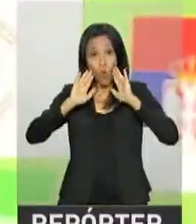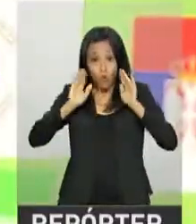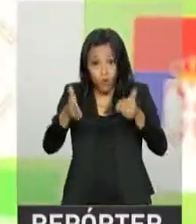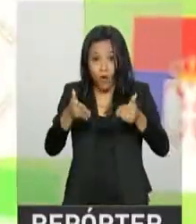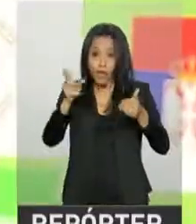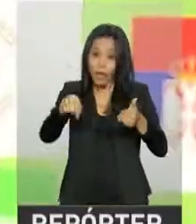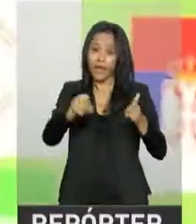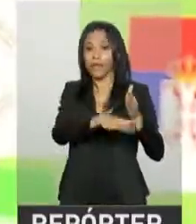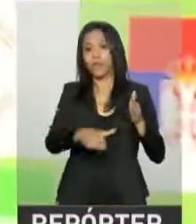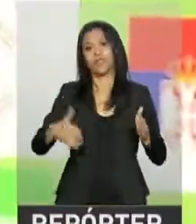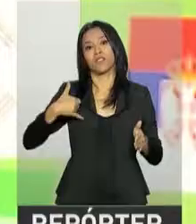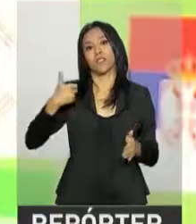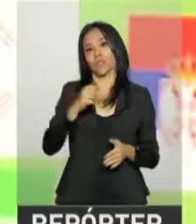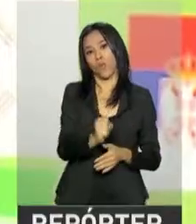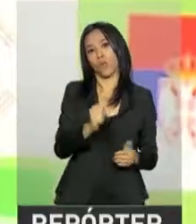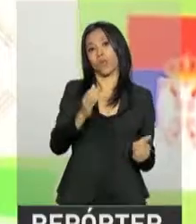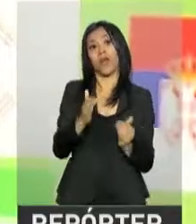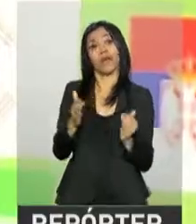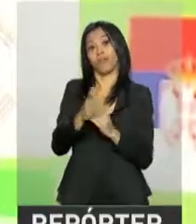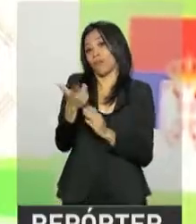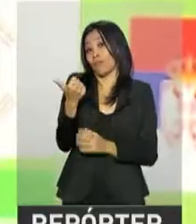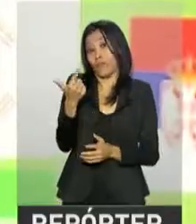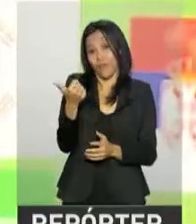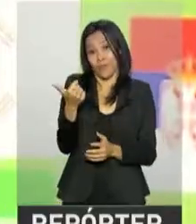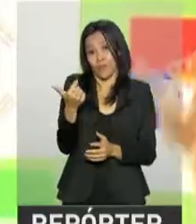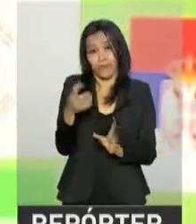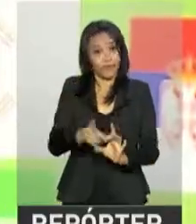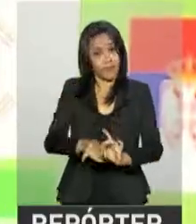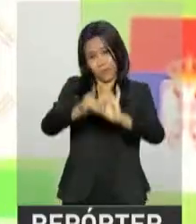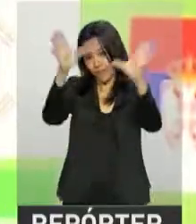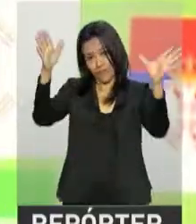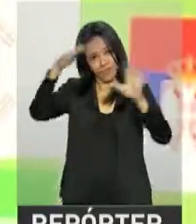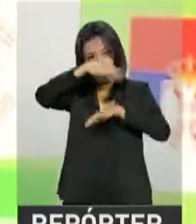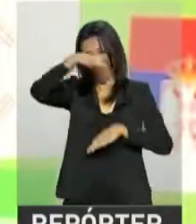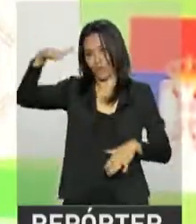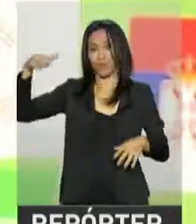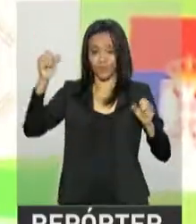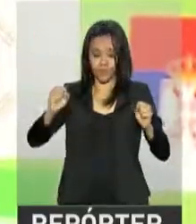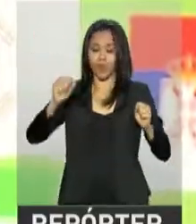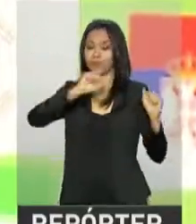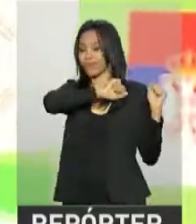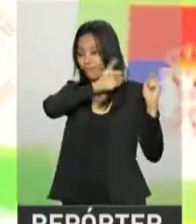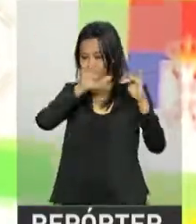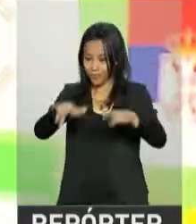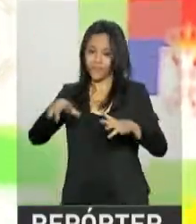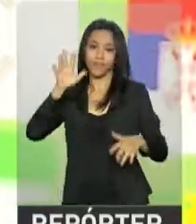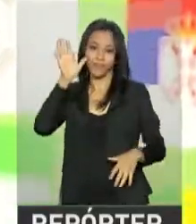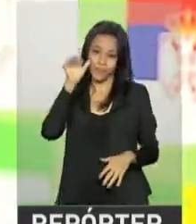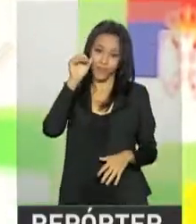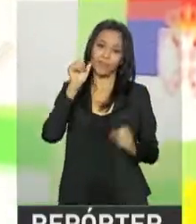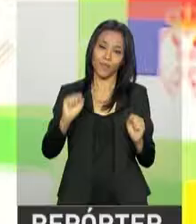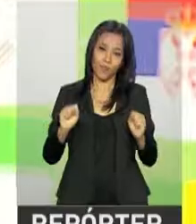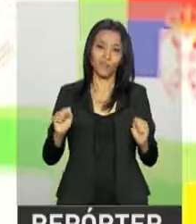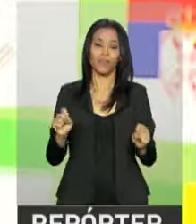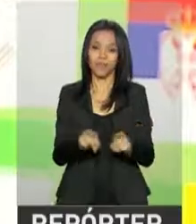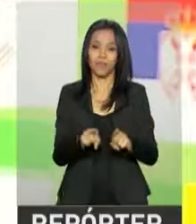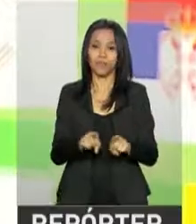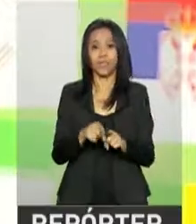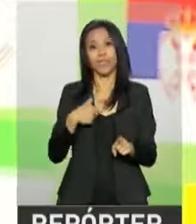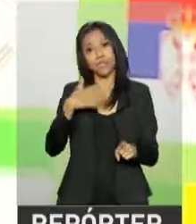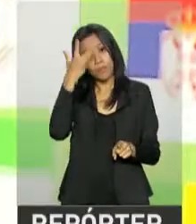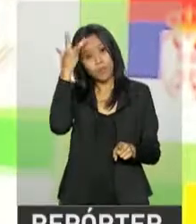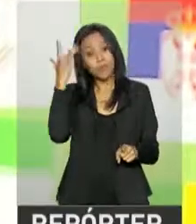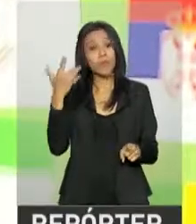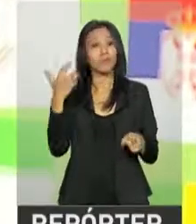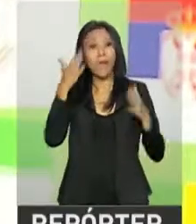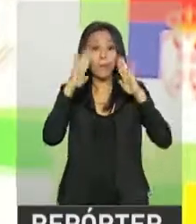8 a 12 anos mas todas as crianças na verdade inclusive nós adultos na ideia mesmo era que as pessoas enxergassem esse conteúdo que